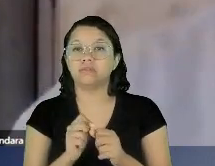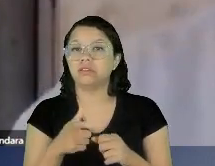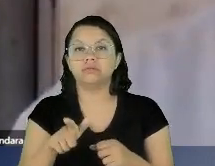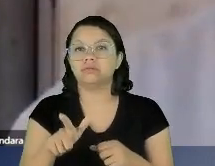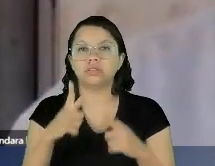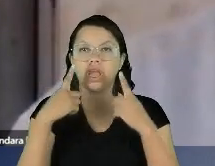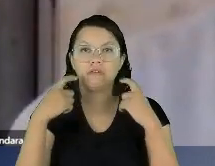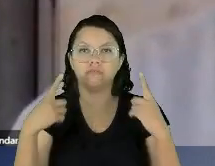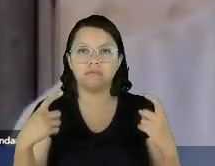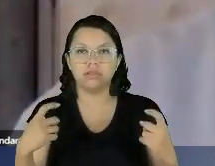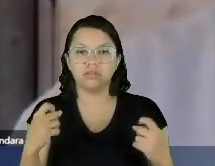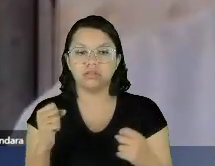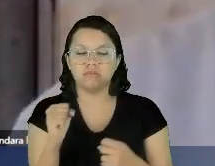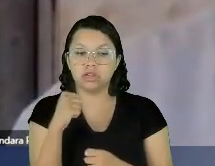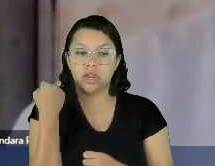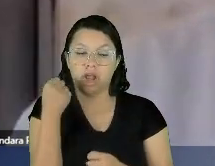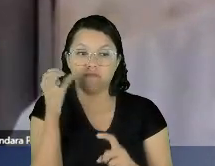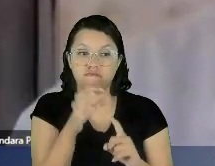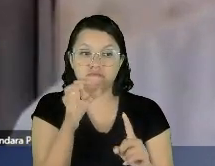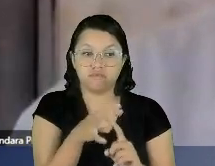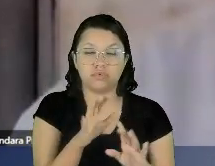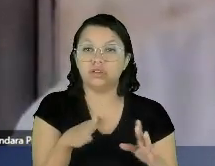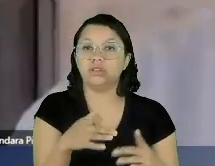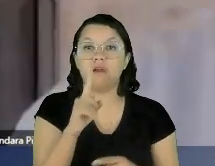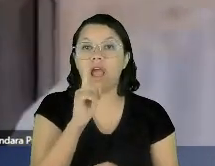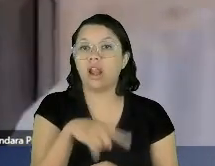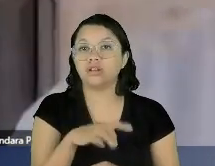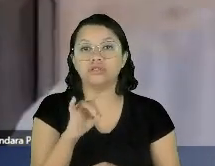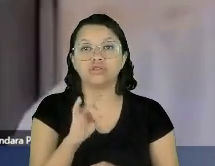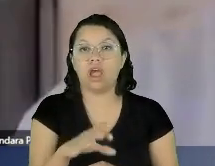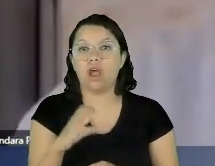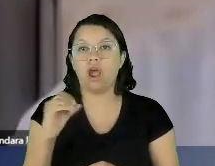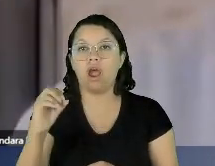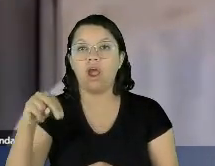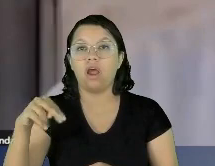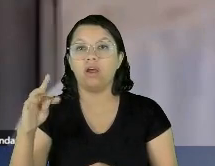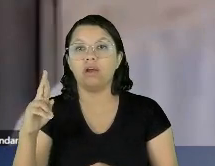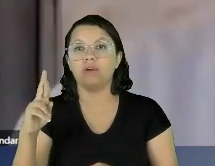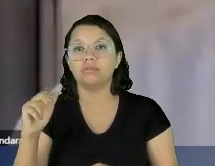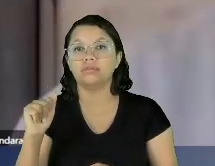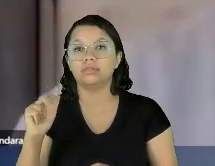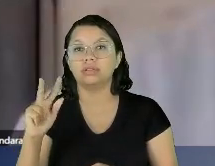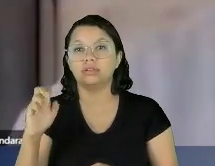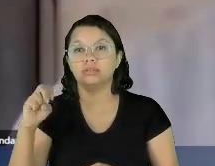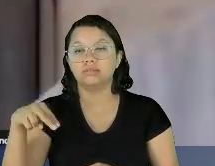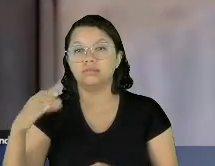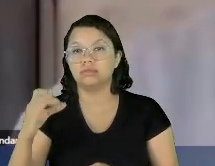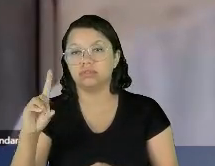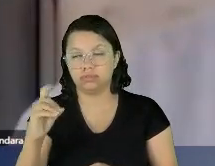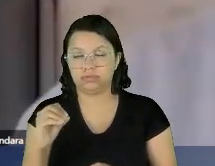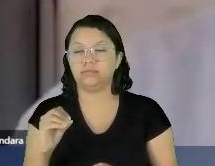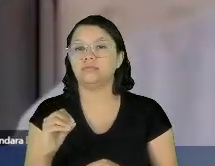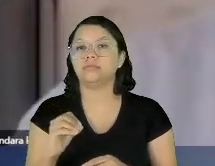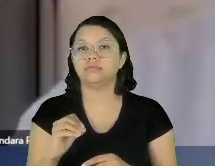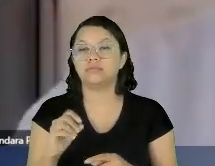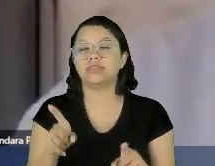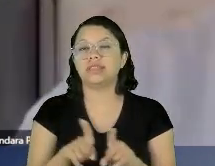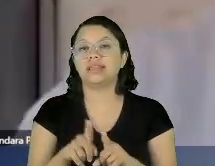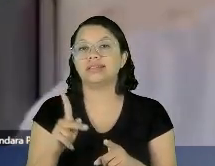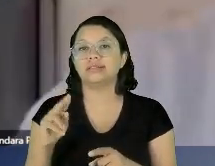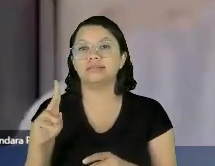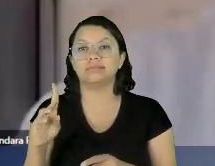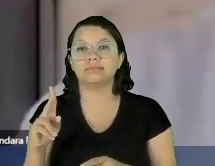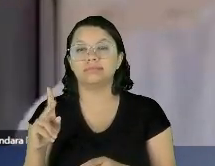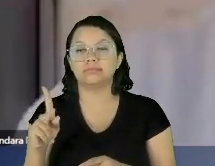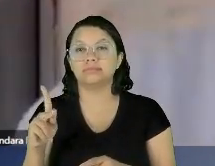o ato fosse praticado sem violência e sem grave ameaça, a conduta seria uma contravenção penal. E como a